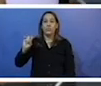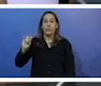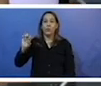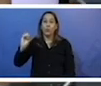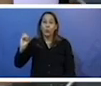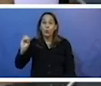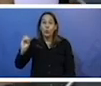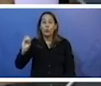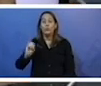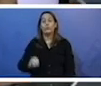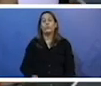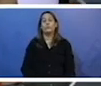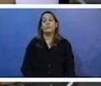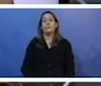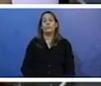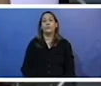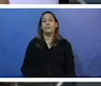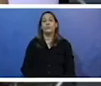Ouvido.